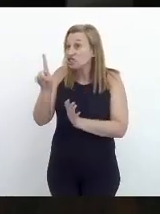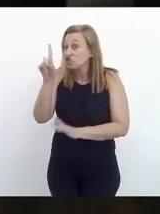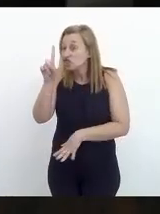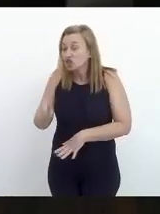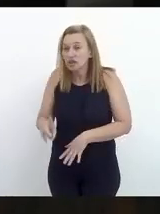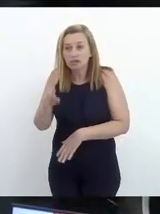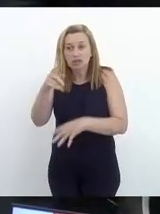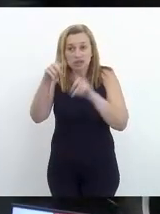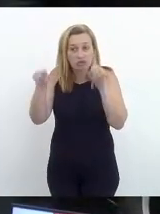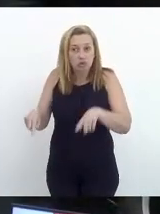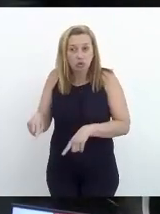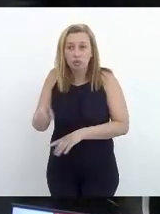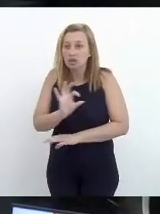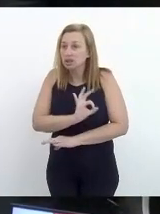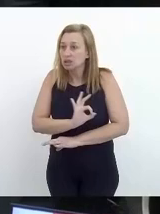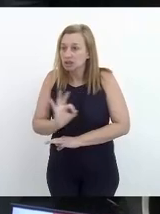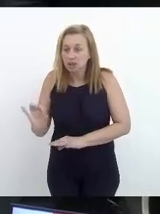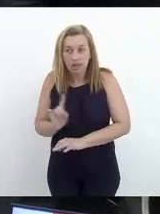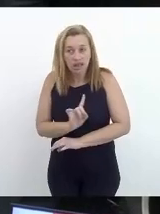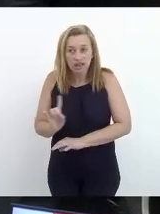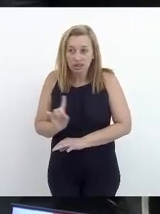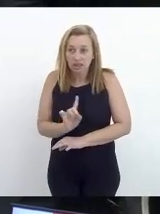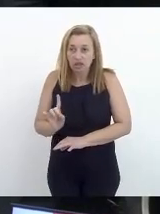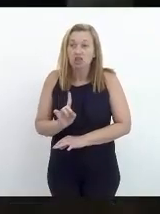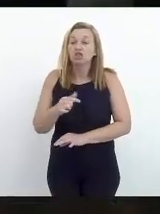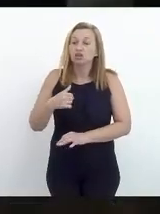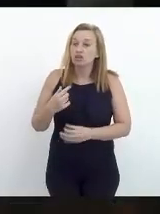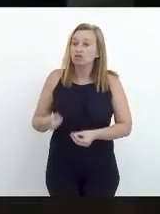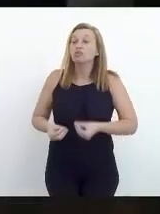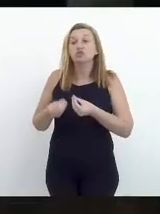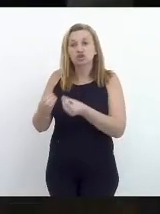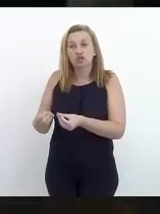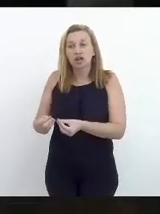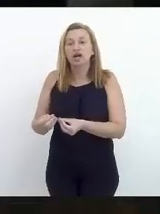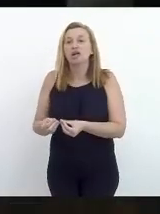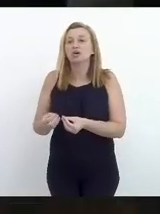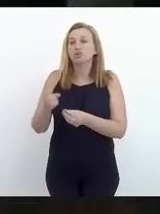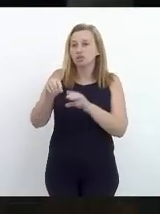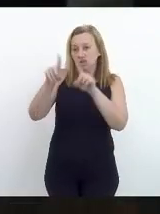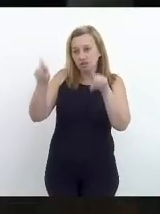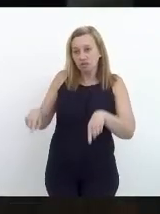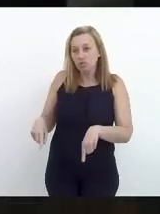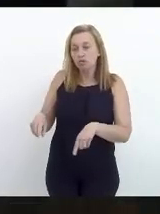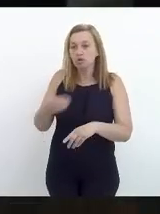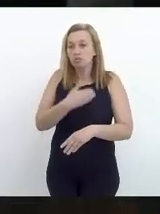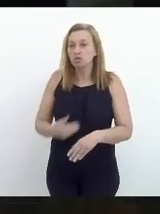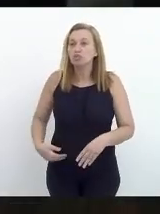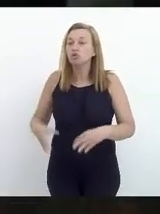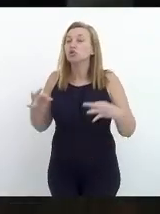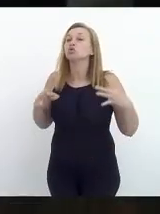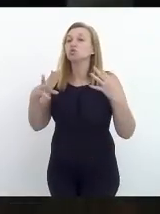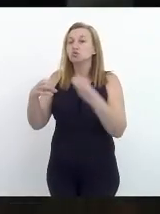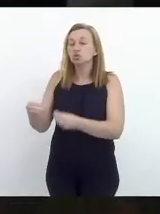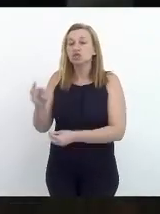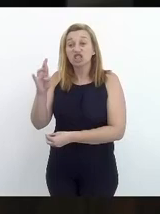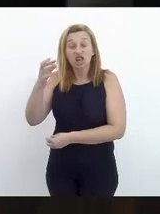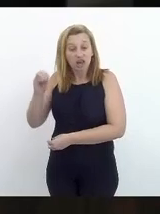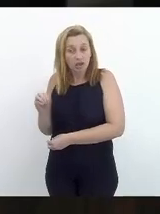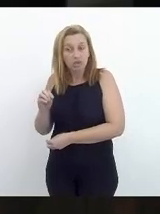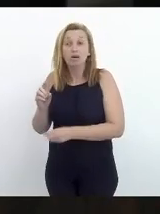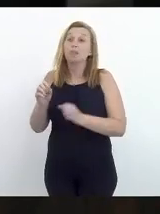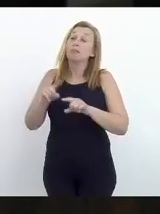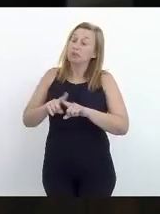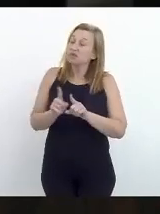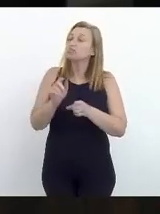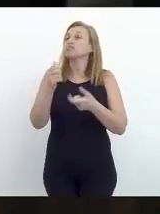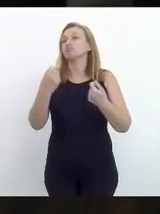servidores. Nós vamos garantir os servidores o triênio e as outras vantagens. Agora, temos que